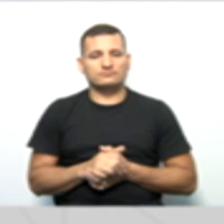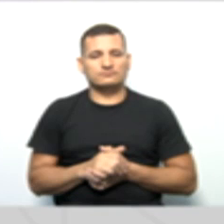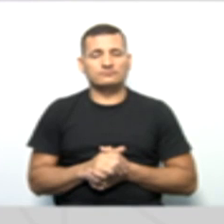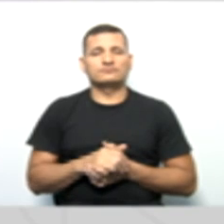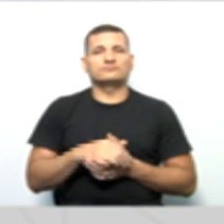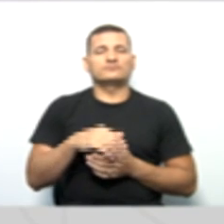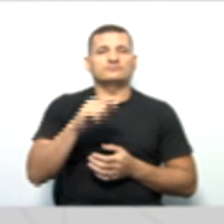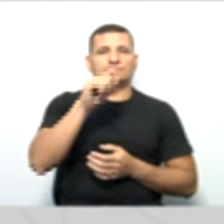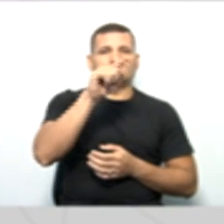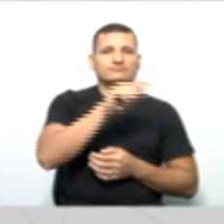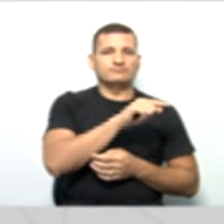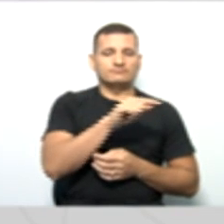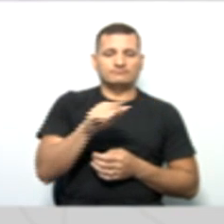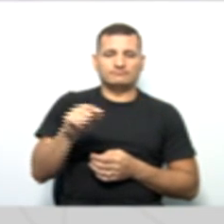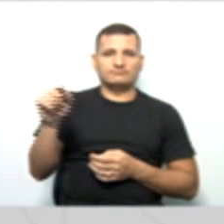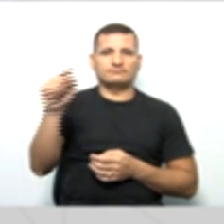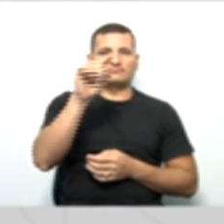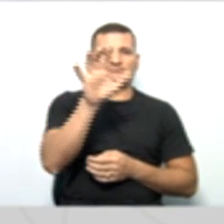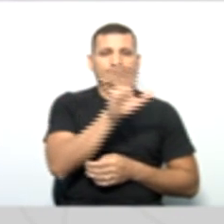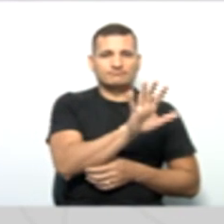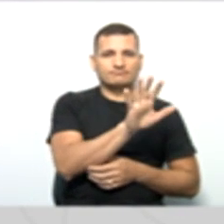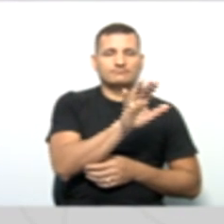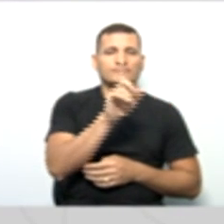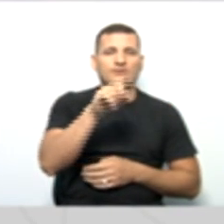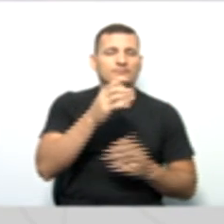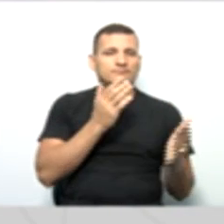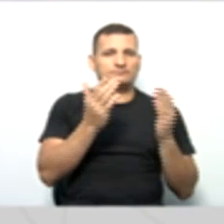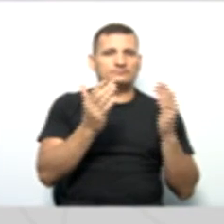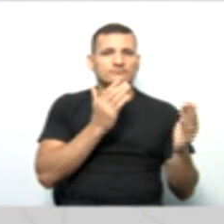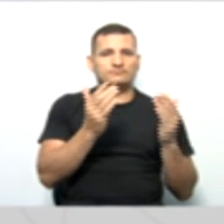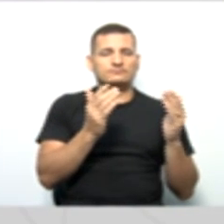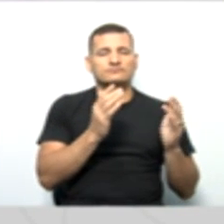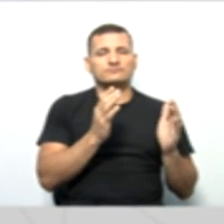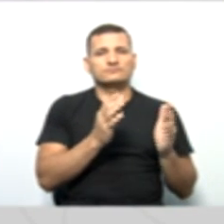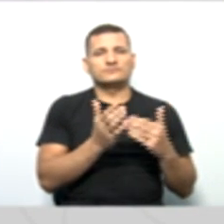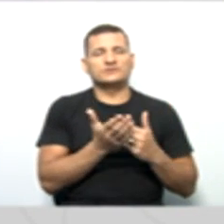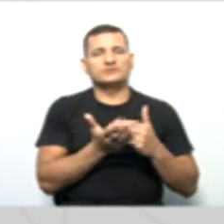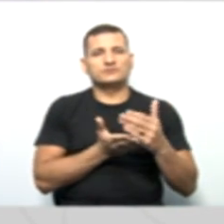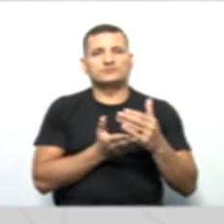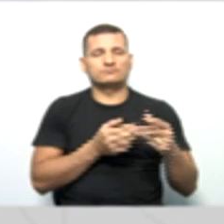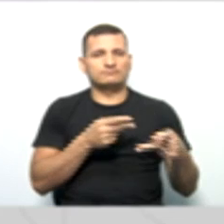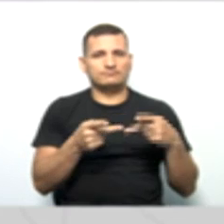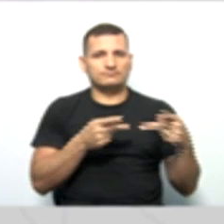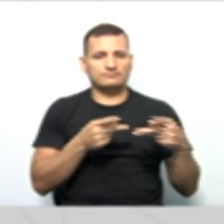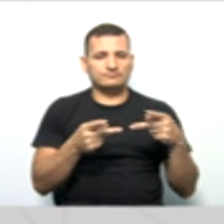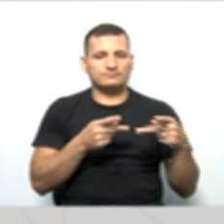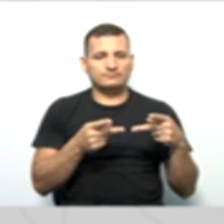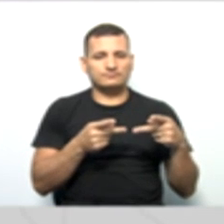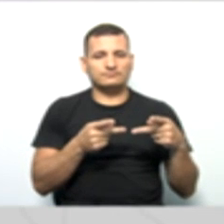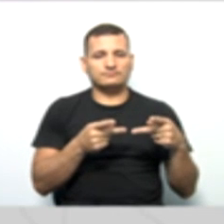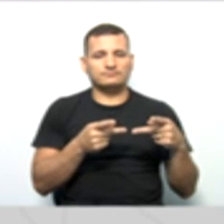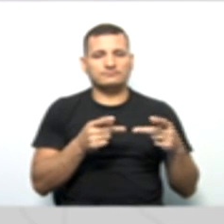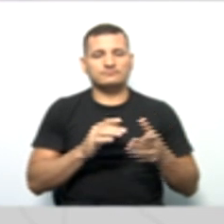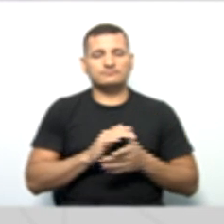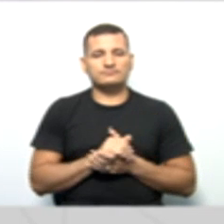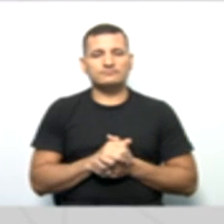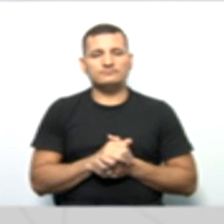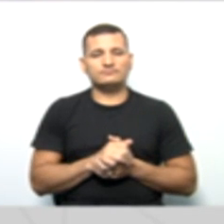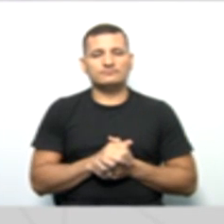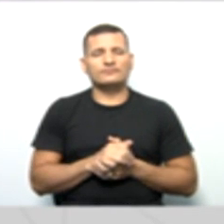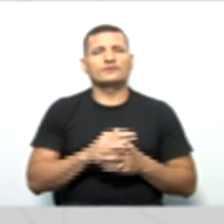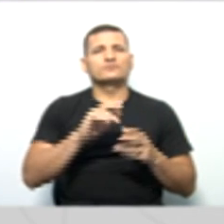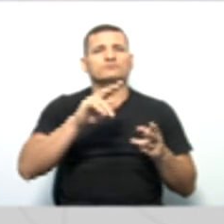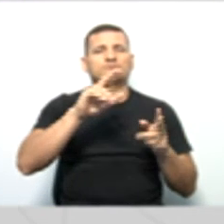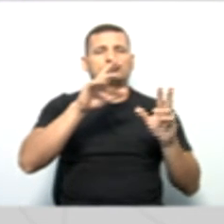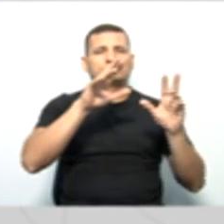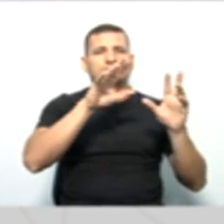a análise, não é isso, né? A fase inicial do nosso processo de desenvolvimento. Então, como que eu vou transportar